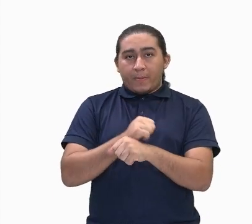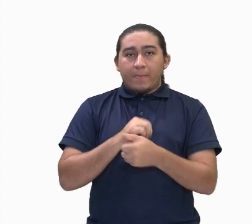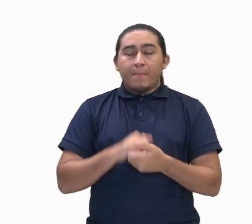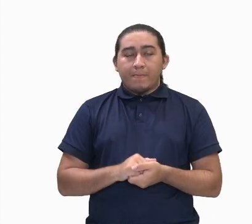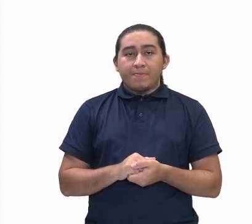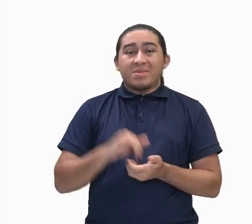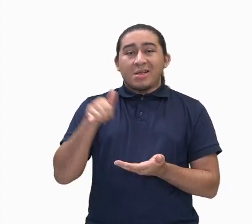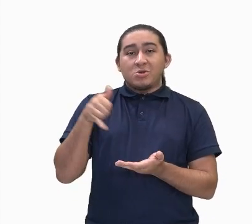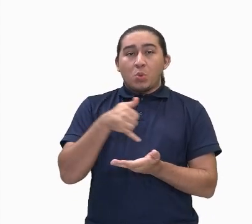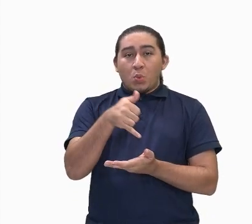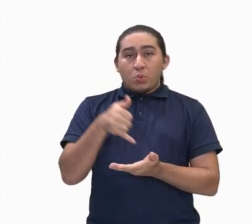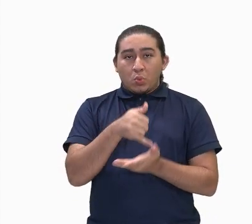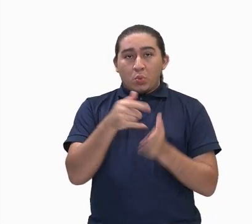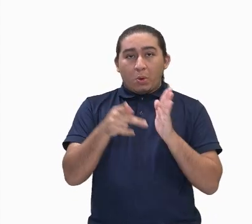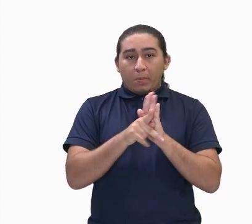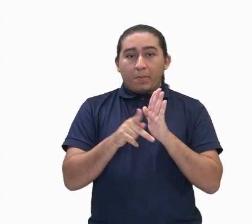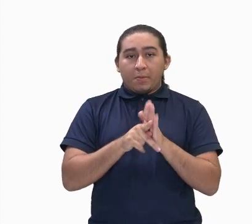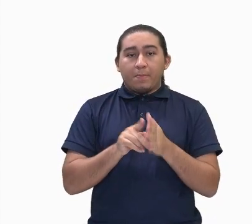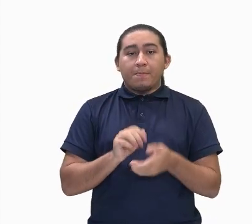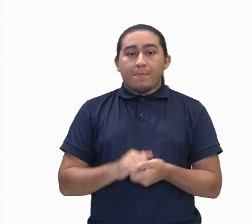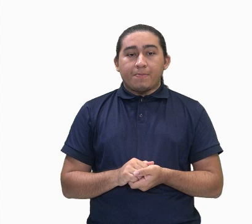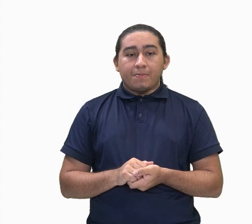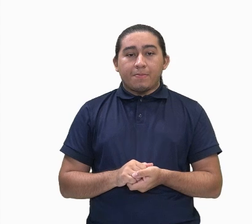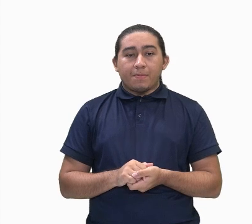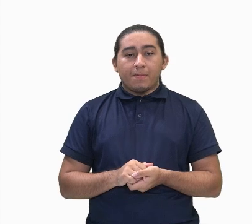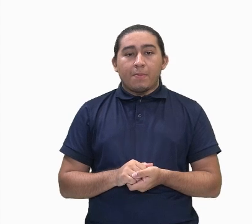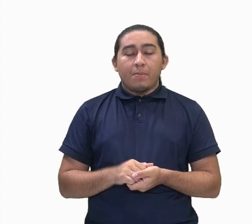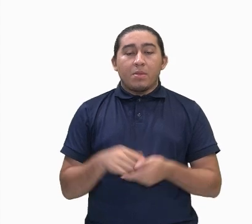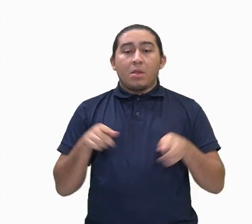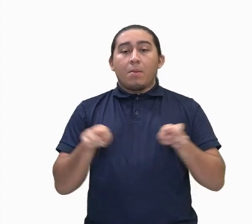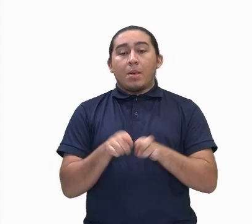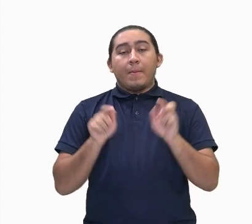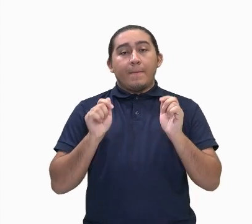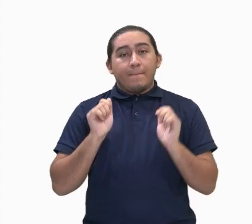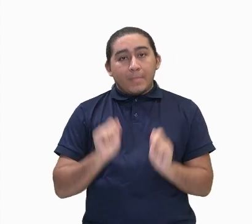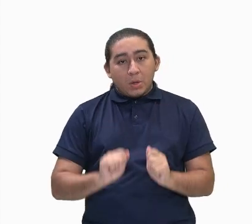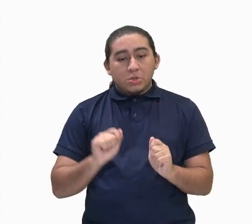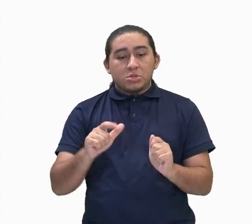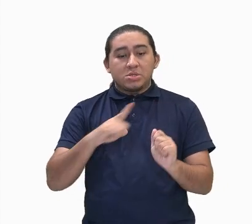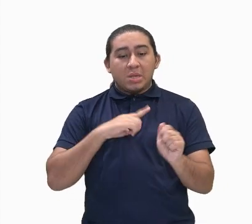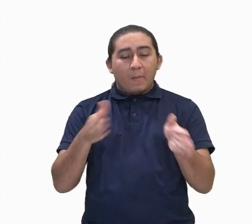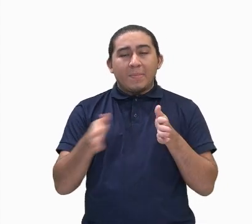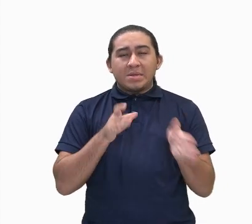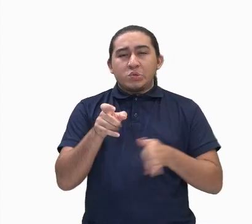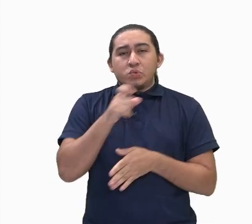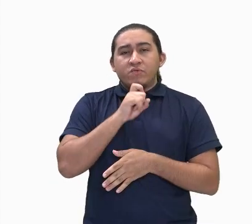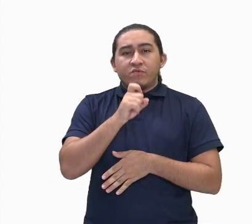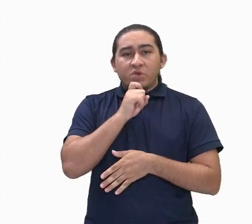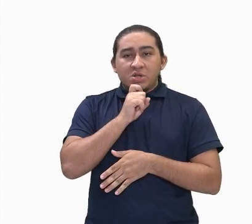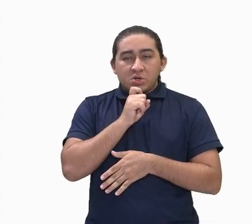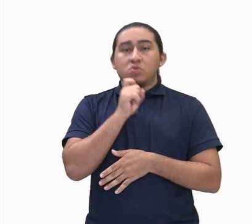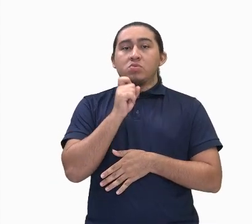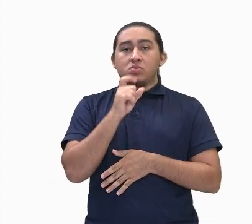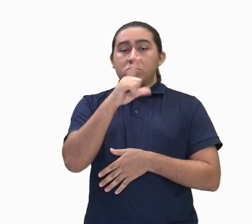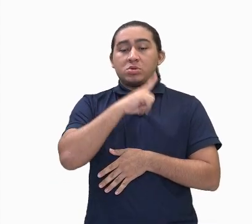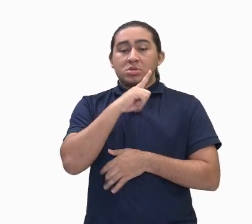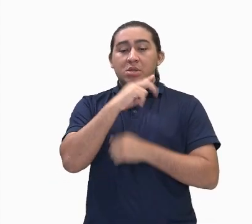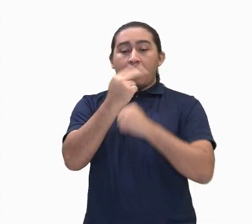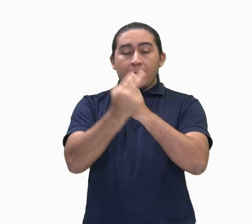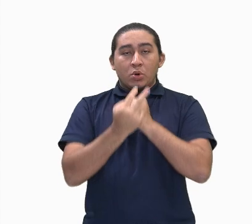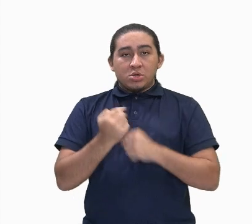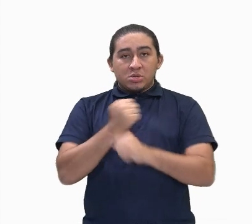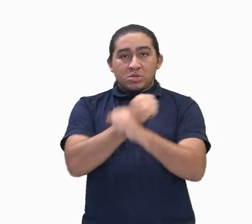gordura, né, uma camada de tecido adiposo. E aí eles podem passar por períodos muito frios, né, se proteger nesse